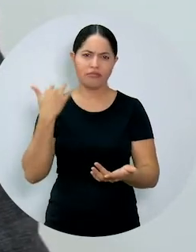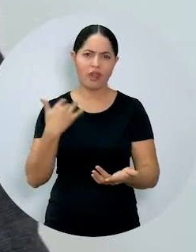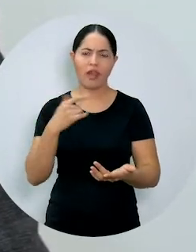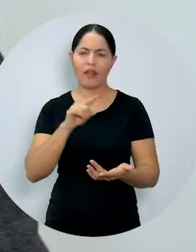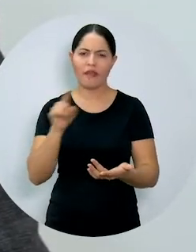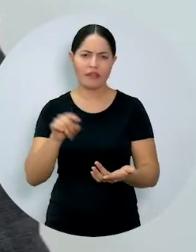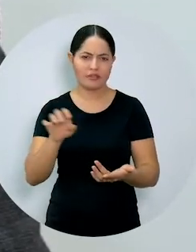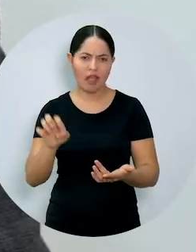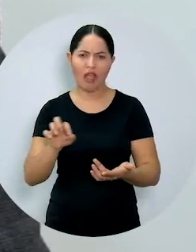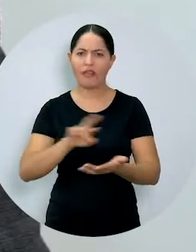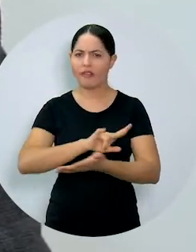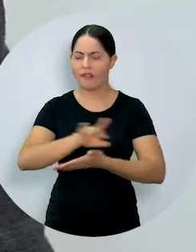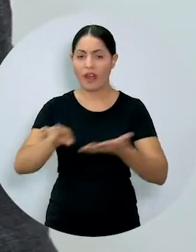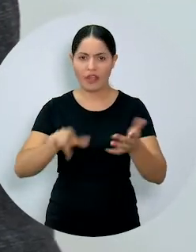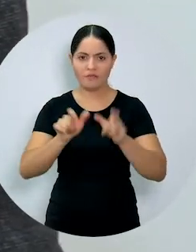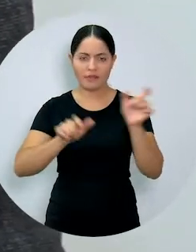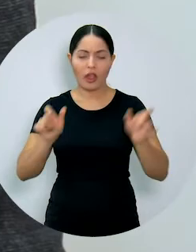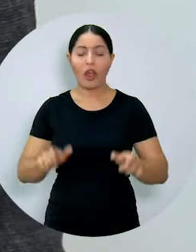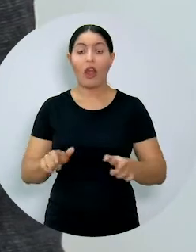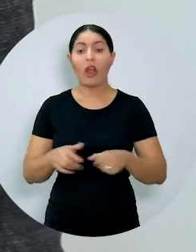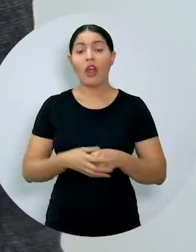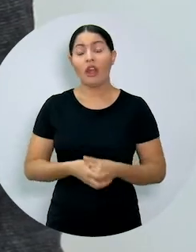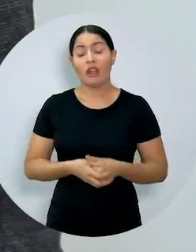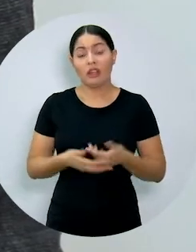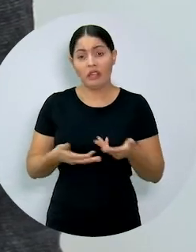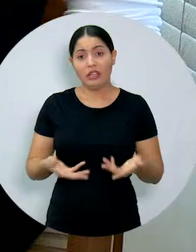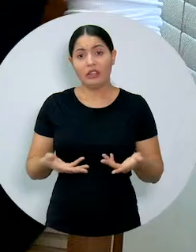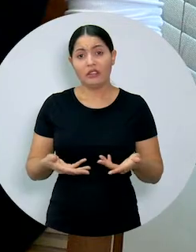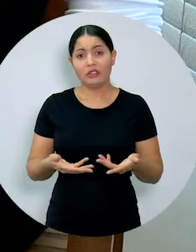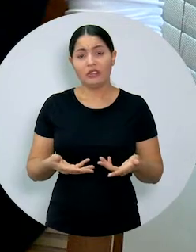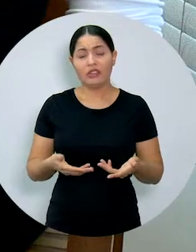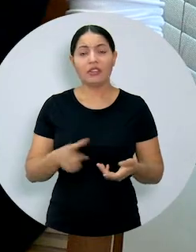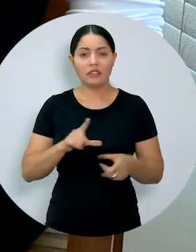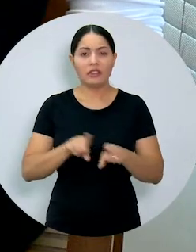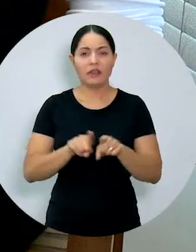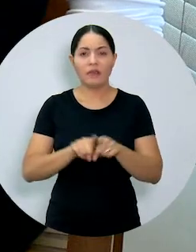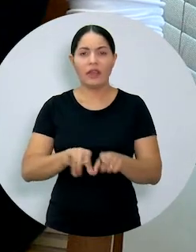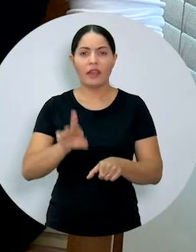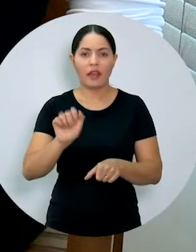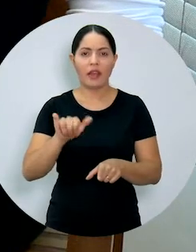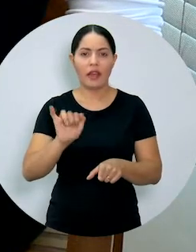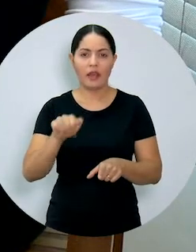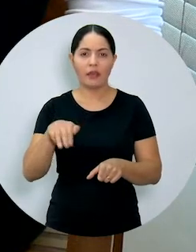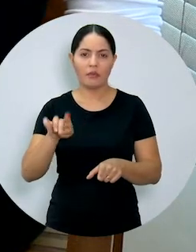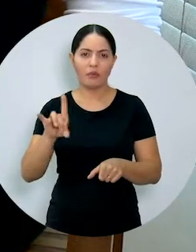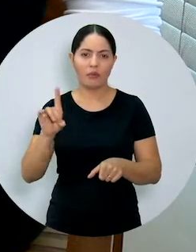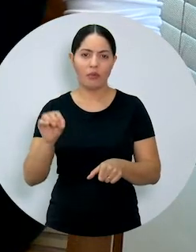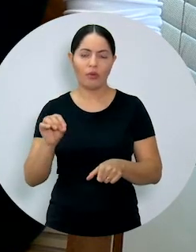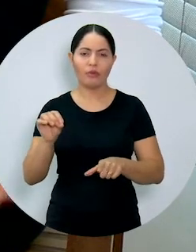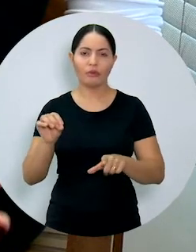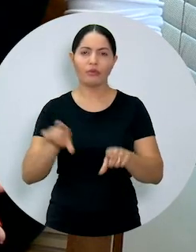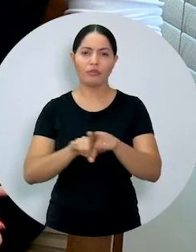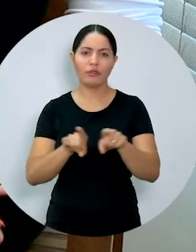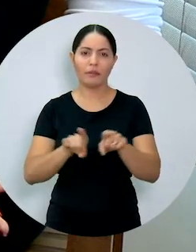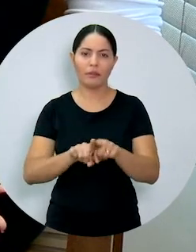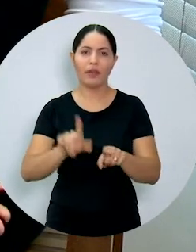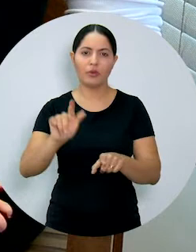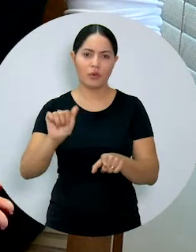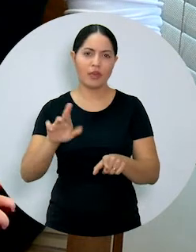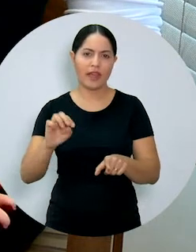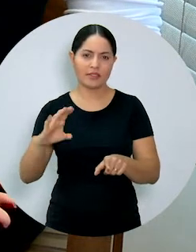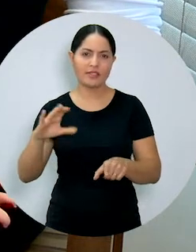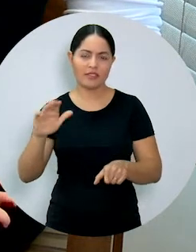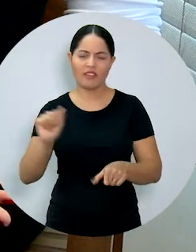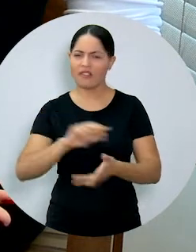se seguiram, e por Raimundo Fauro, por Mário Sérgio Duarte